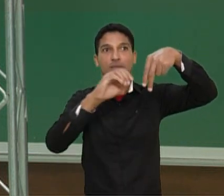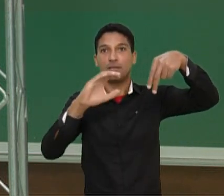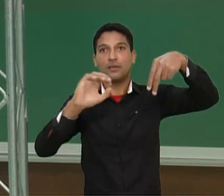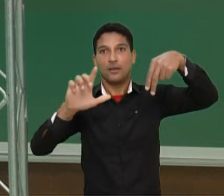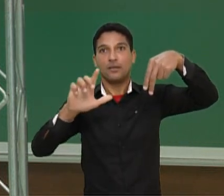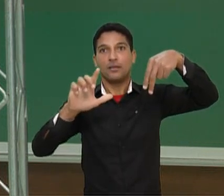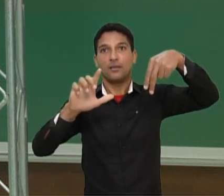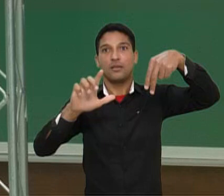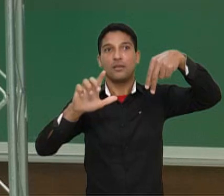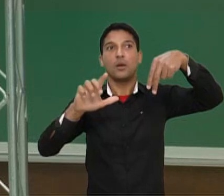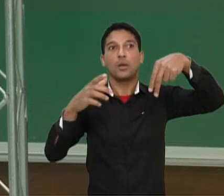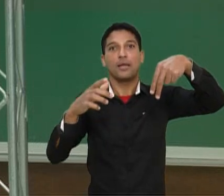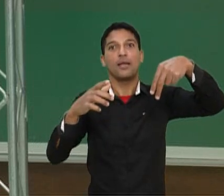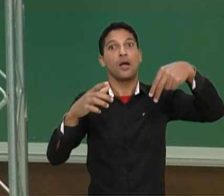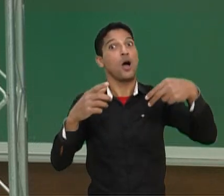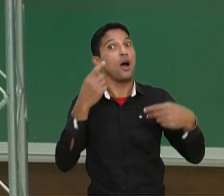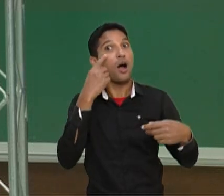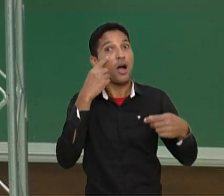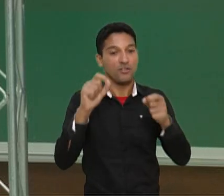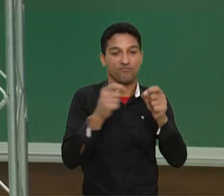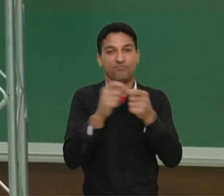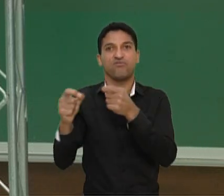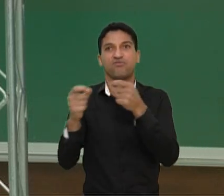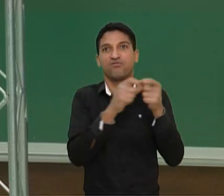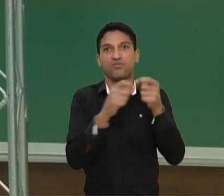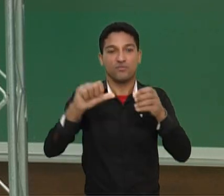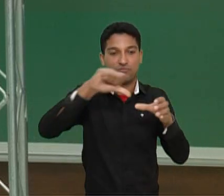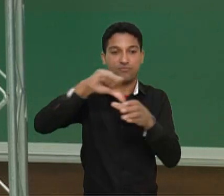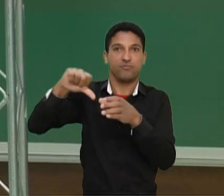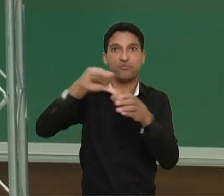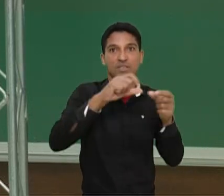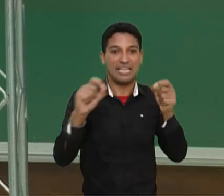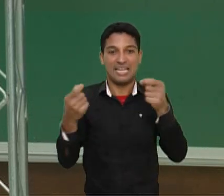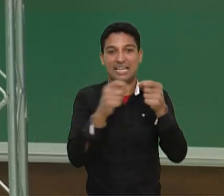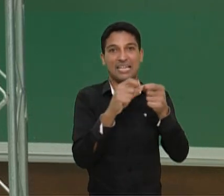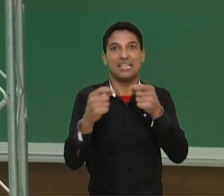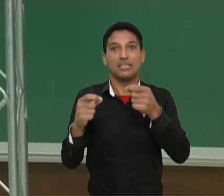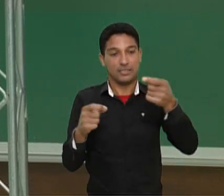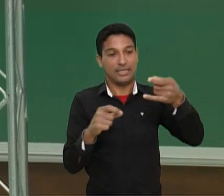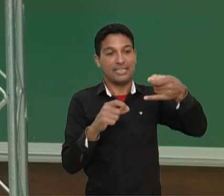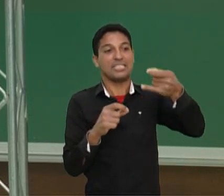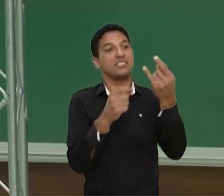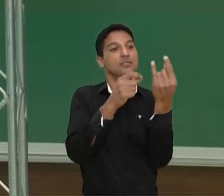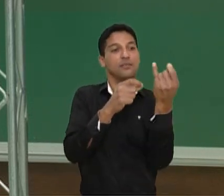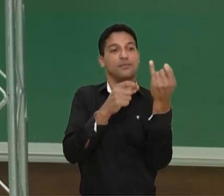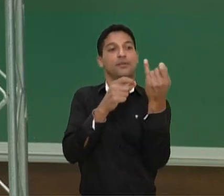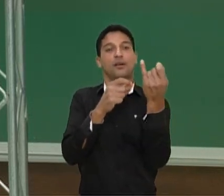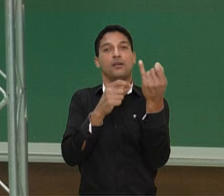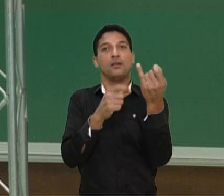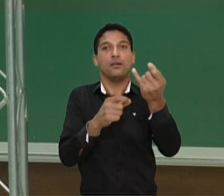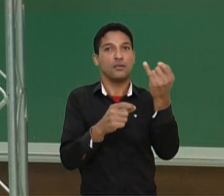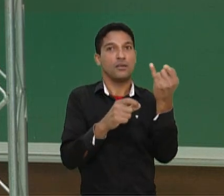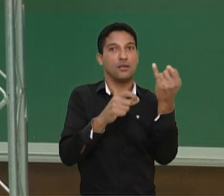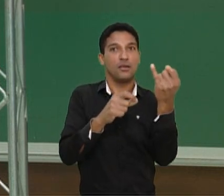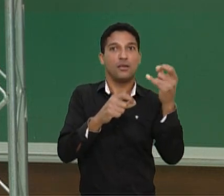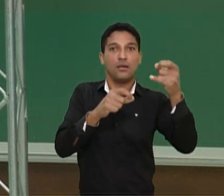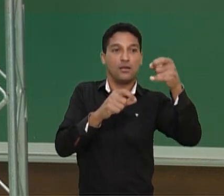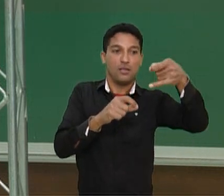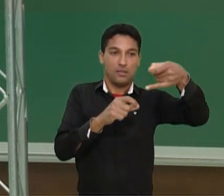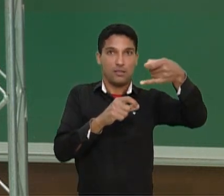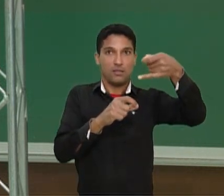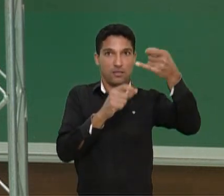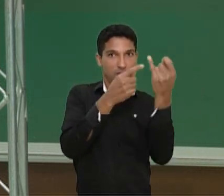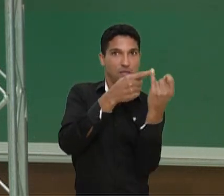iônica, iônica. Já existe o íon positivo do sódio e o íon negativo do cloro.